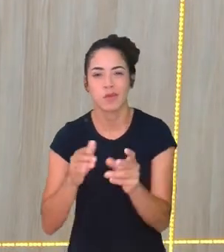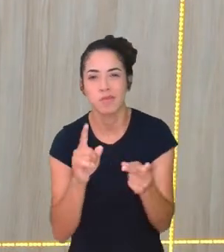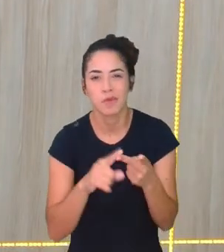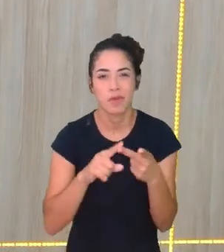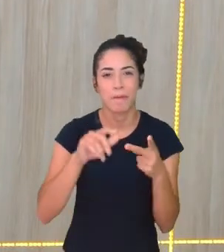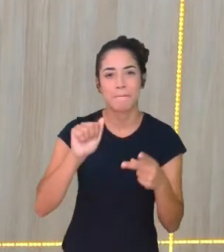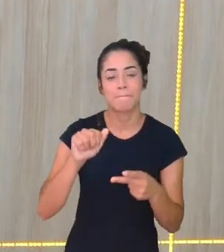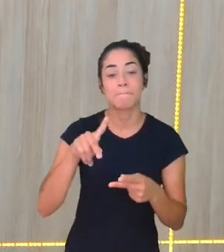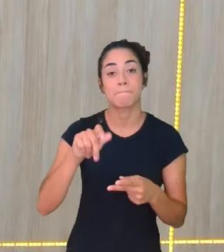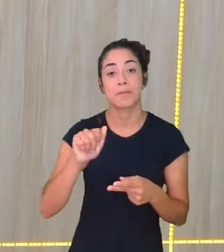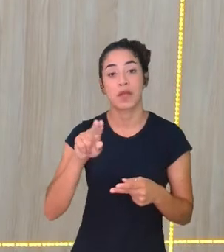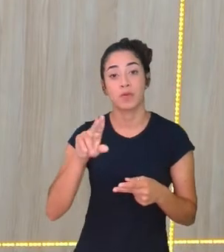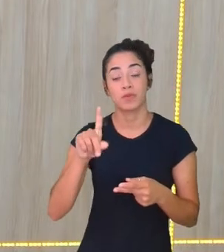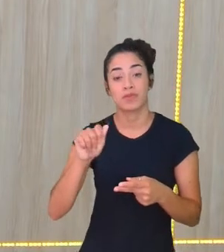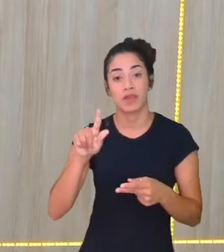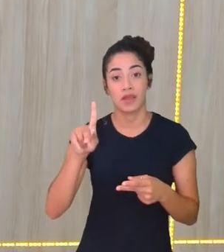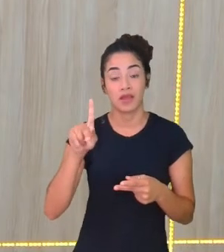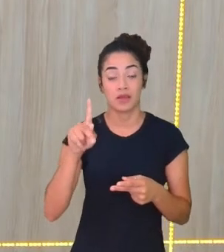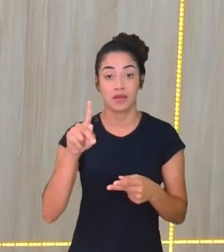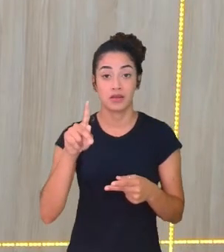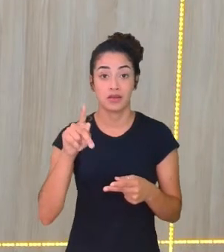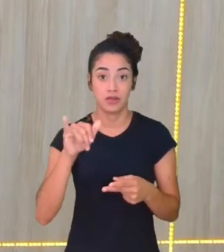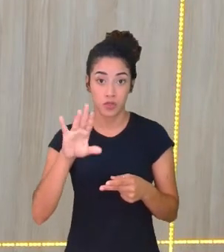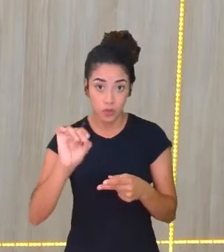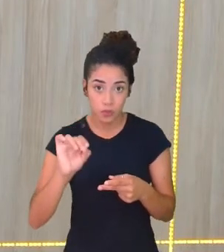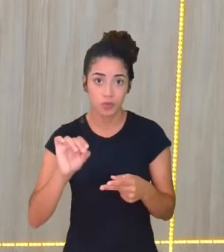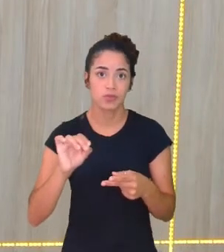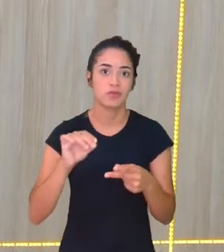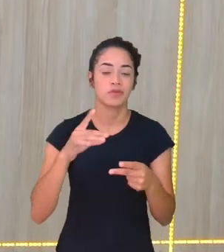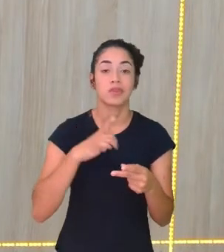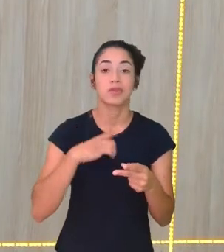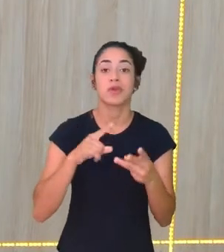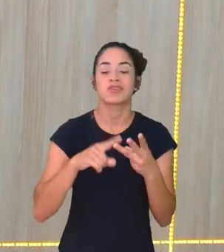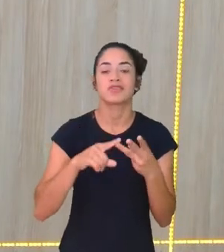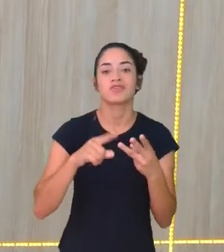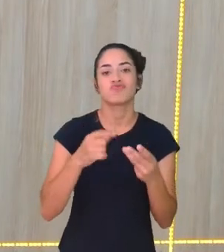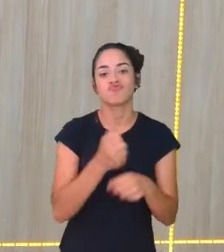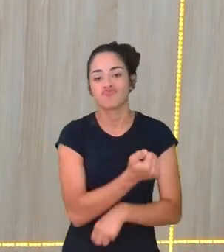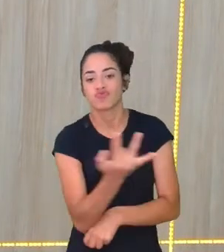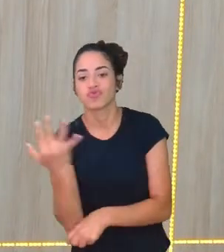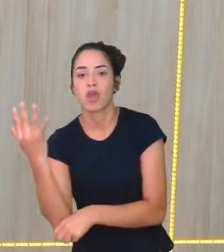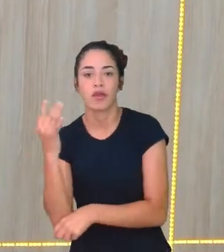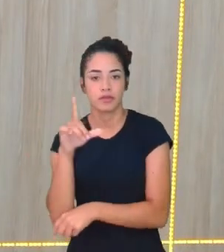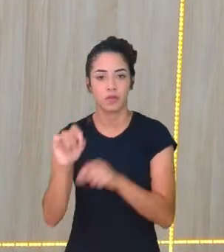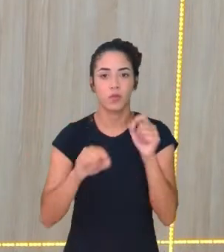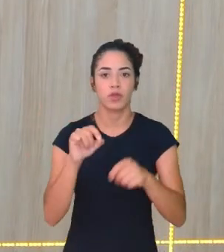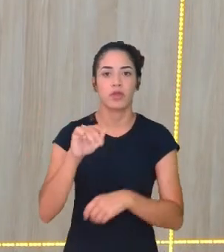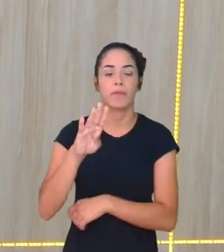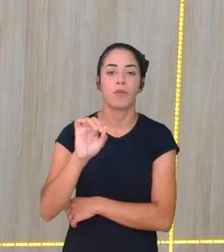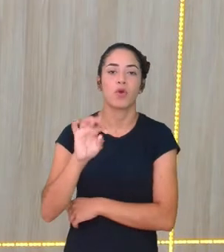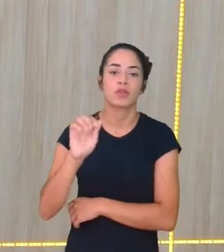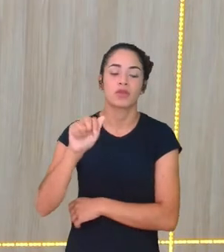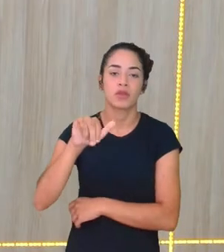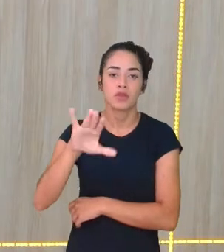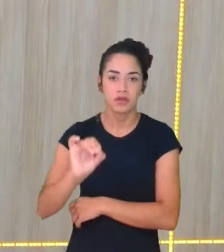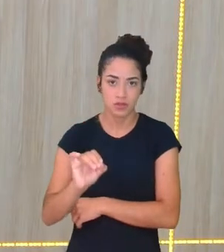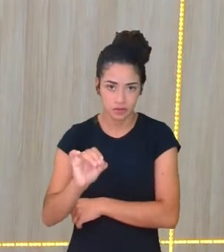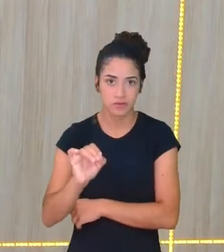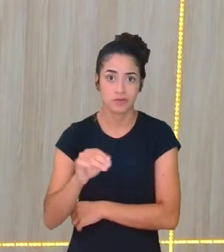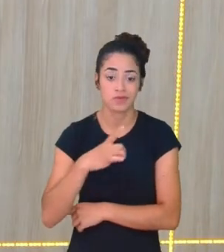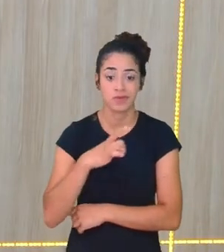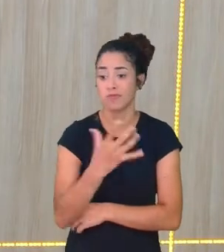certo então a gente tem essas reservas né ao próprio jardim botânico ele tem exemplares né da floresta de